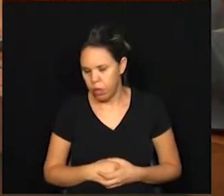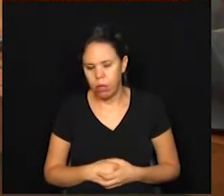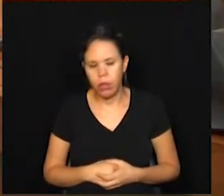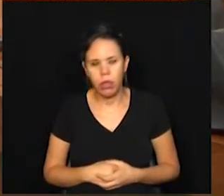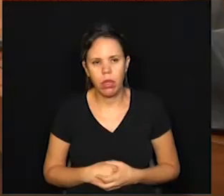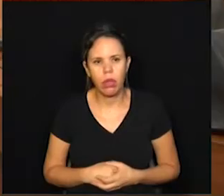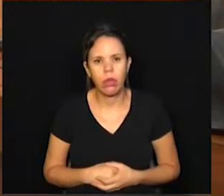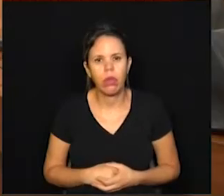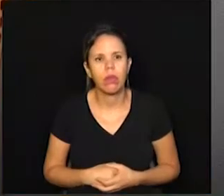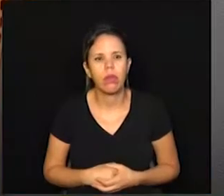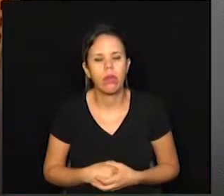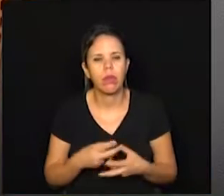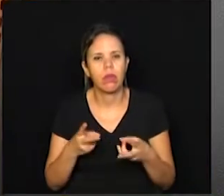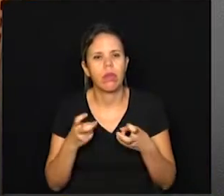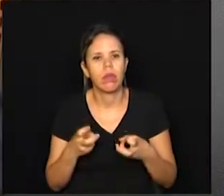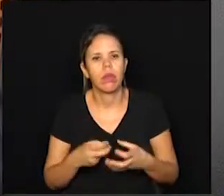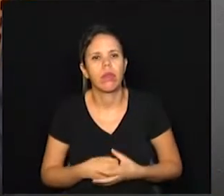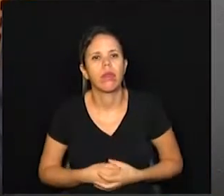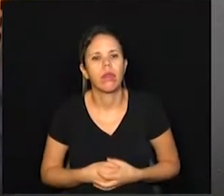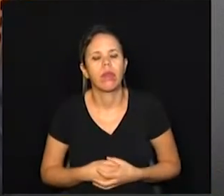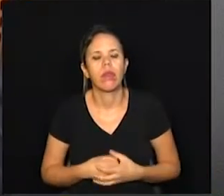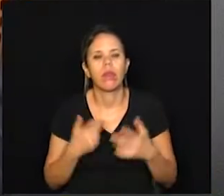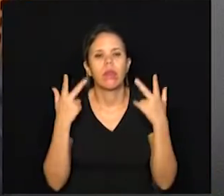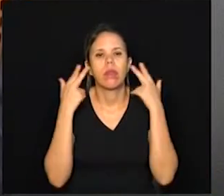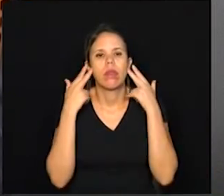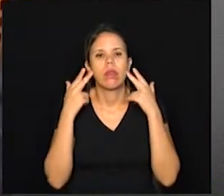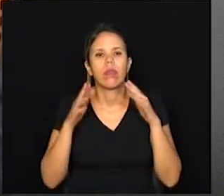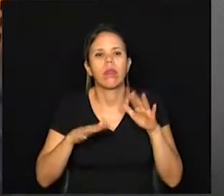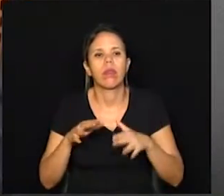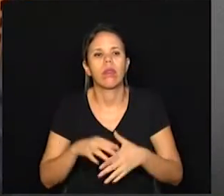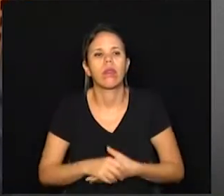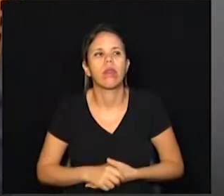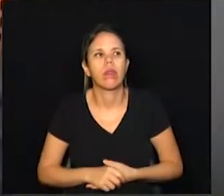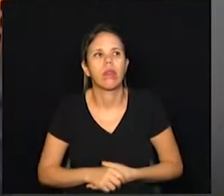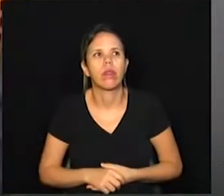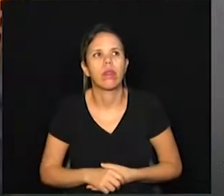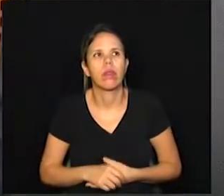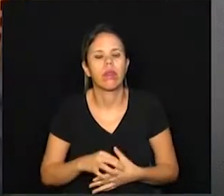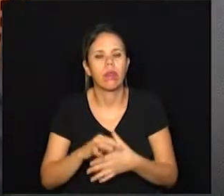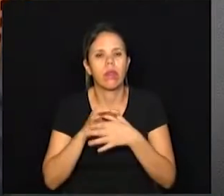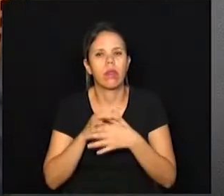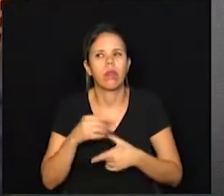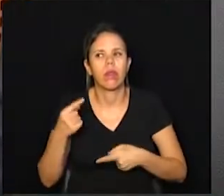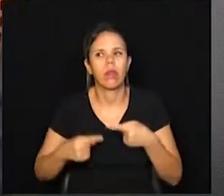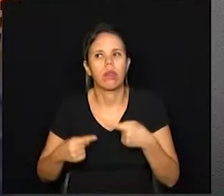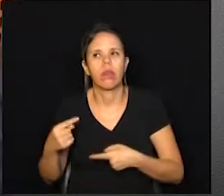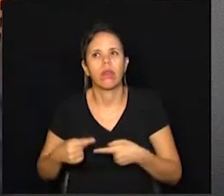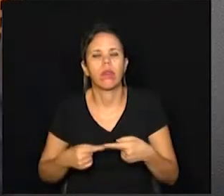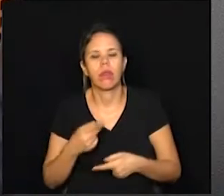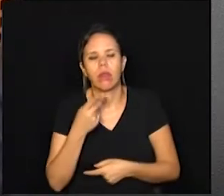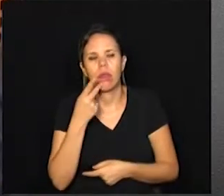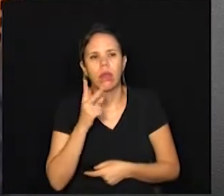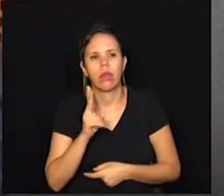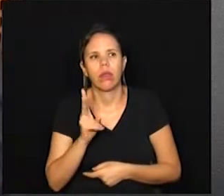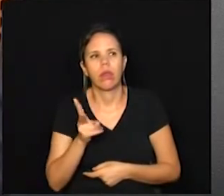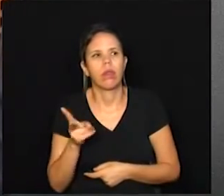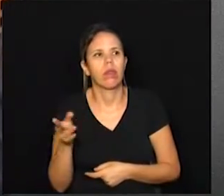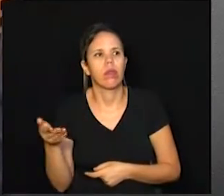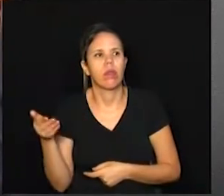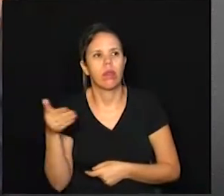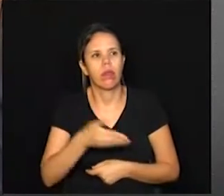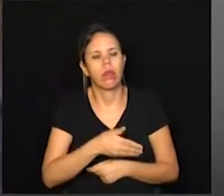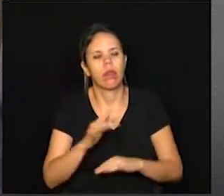Sabe que eu percebo muito, é natural, às vezes, os líderes políticos, eles sempre veem a imprensa, às